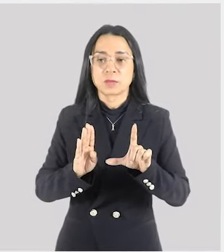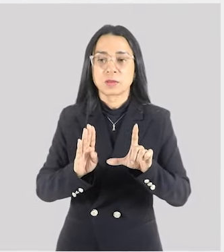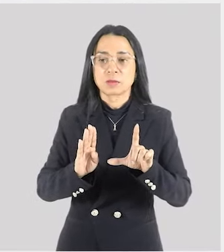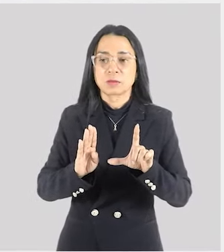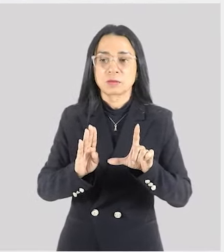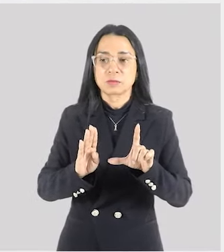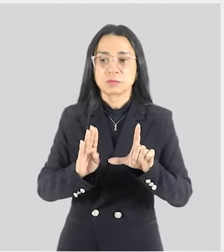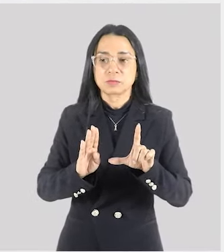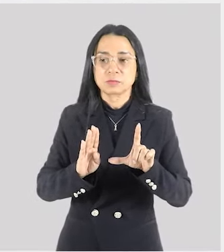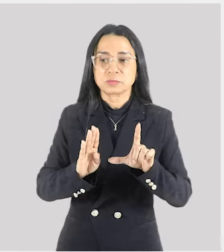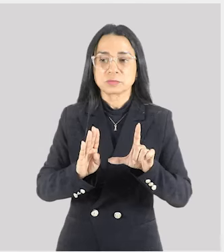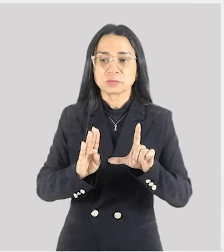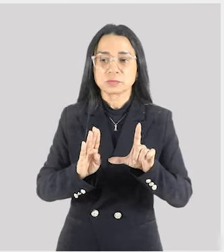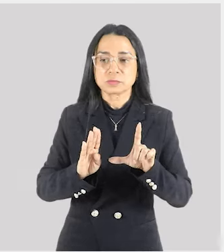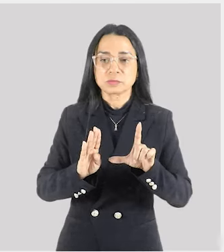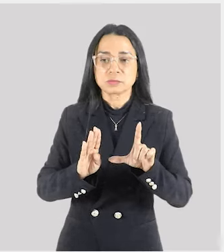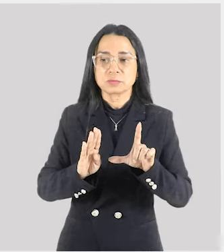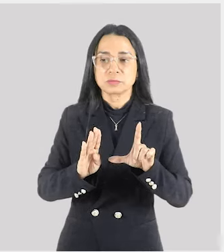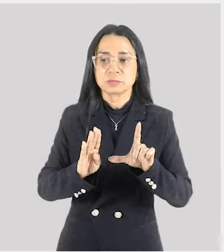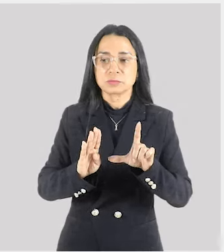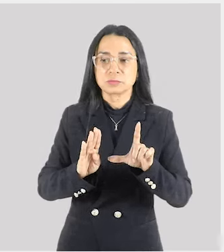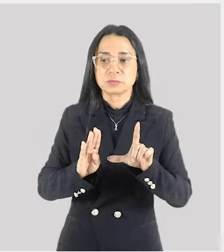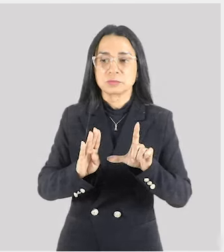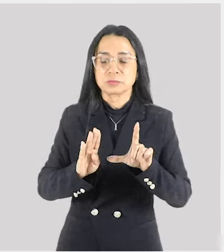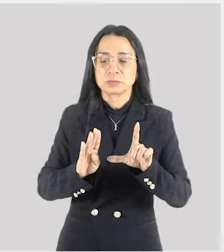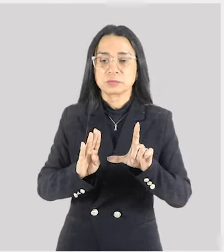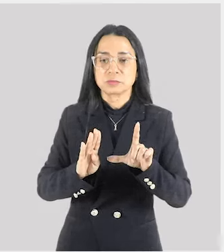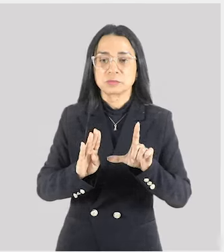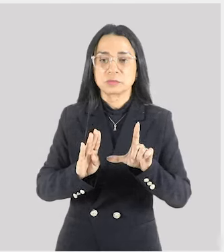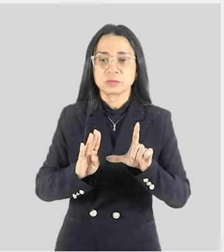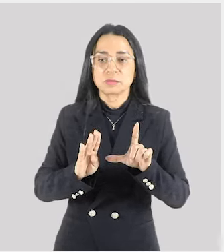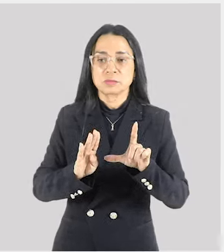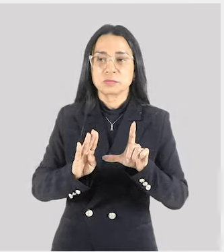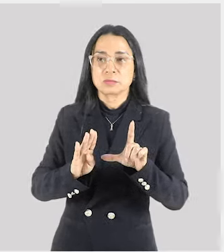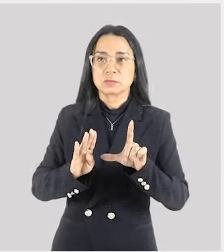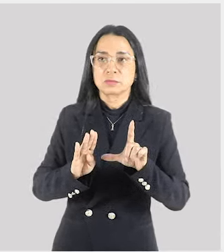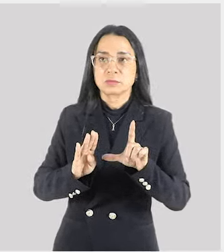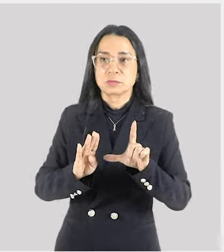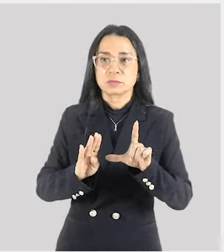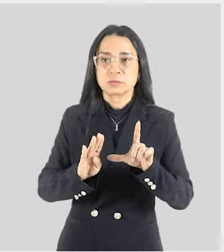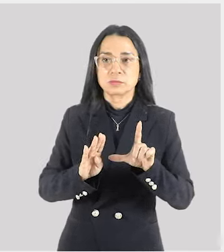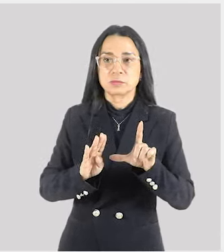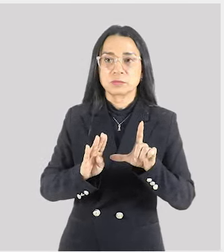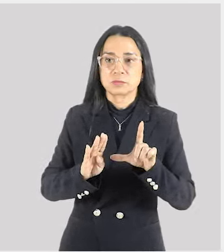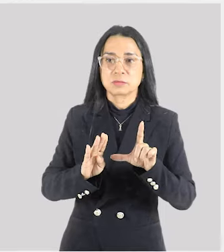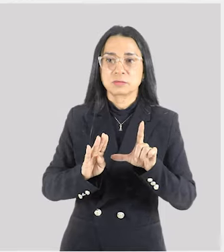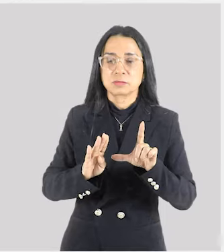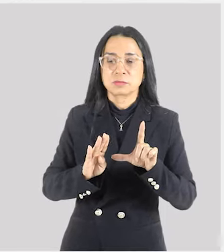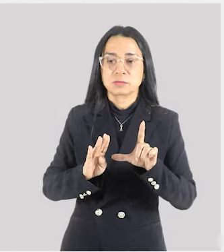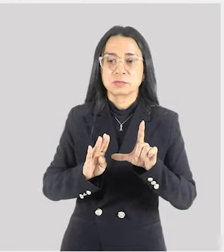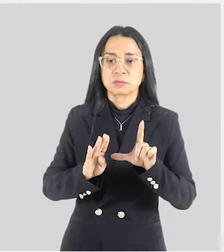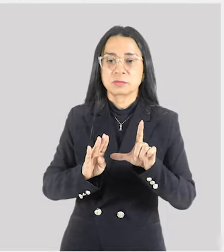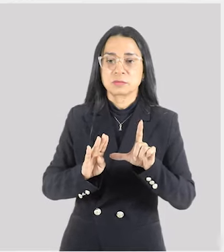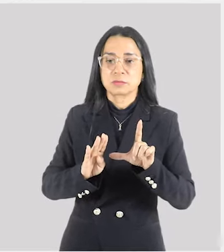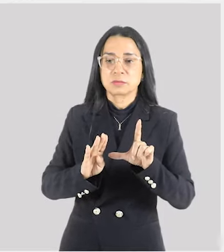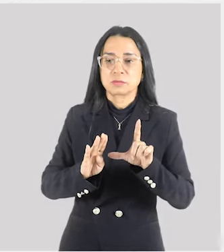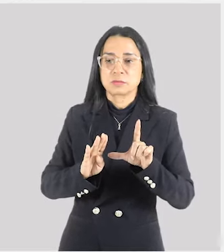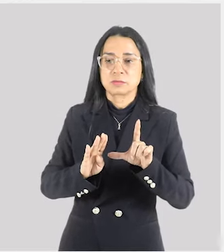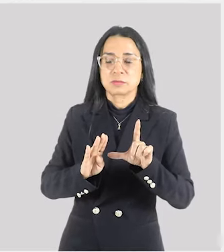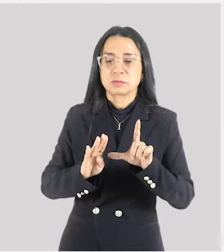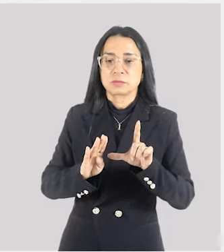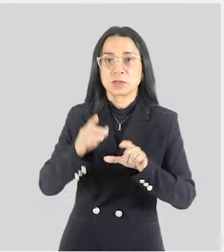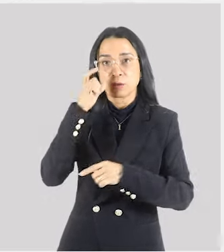cargo em comissão para que Maria prolongue suas atividades como professora na entidade administrativa diante do justificado interesse público